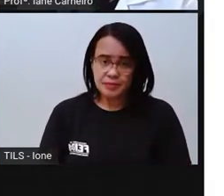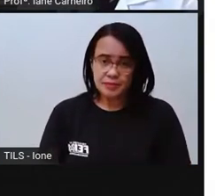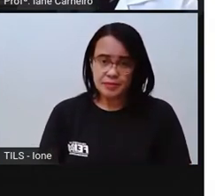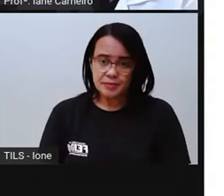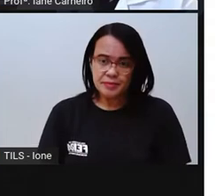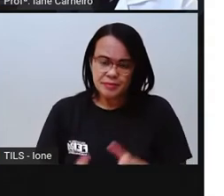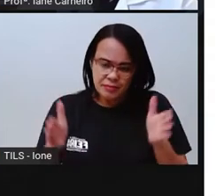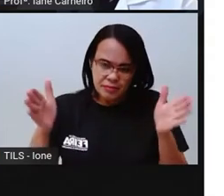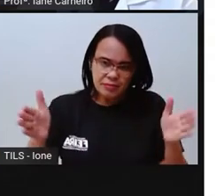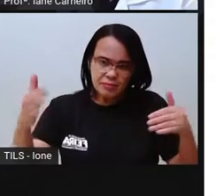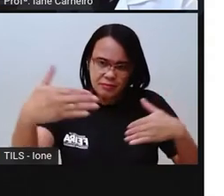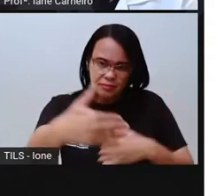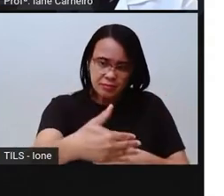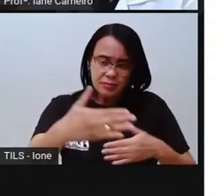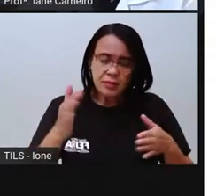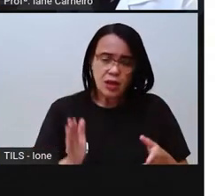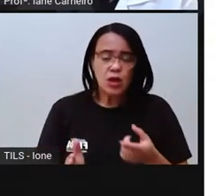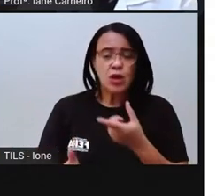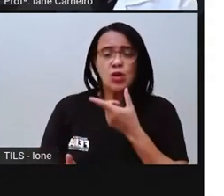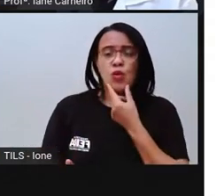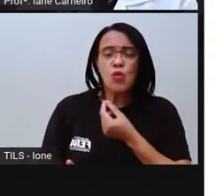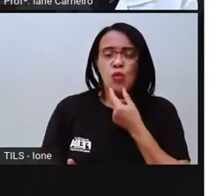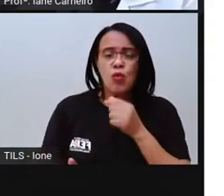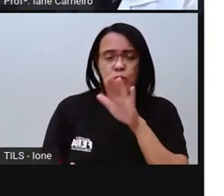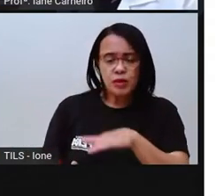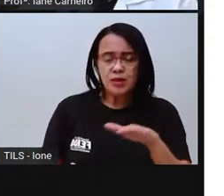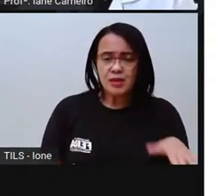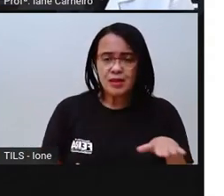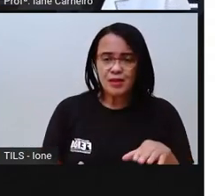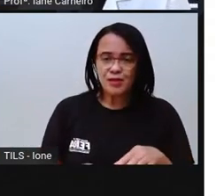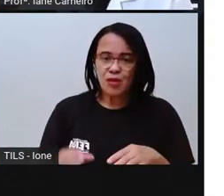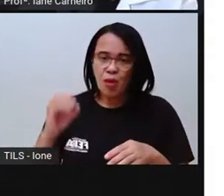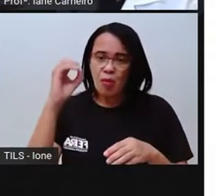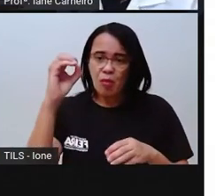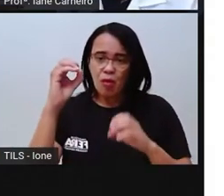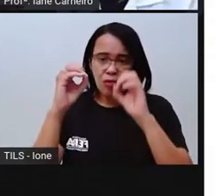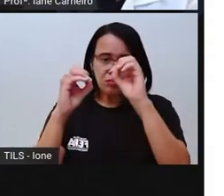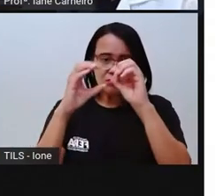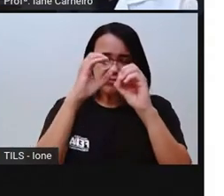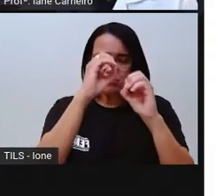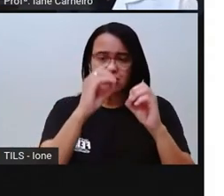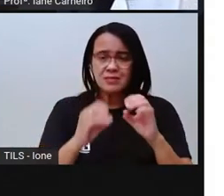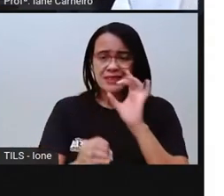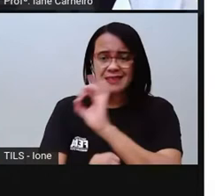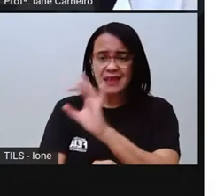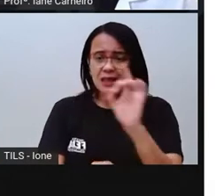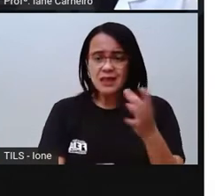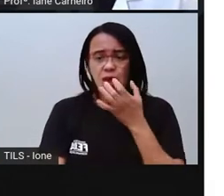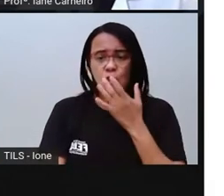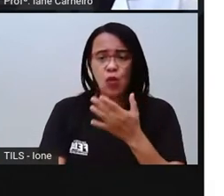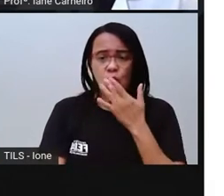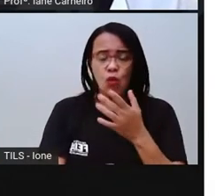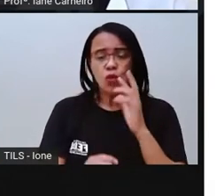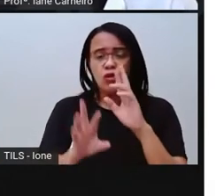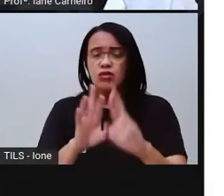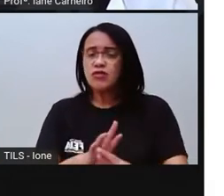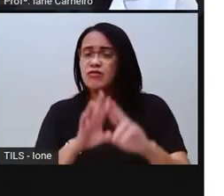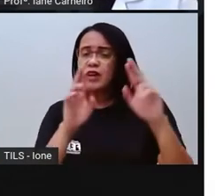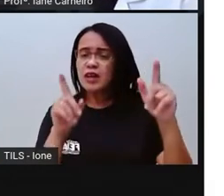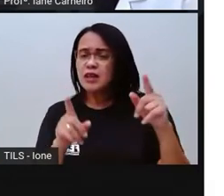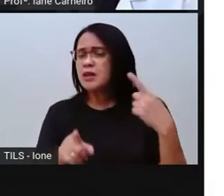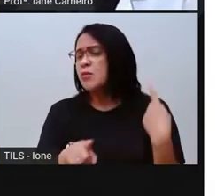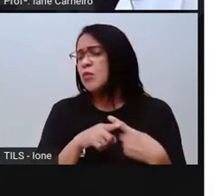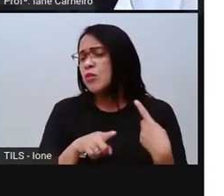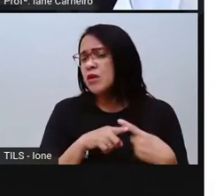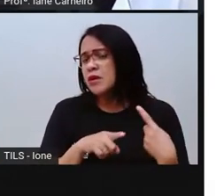menino, cada bolinha de uma cor, né? Por que será que cada bolinha é de uma cor? E o que é que ele está fazendo aqui de